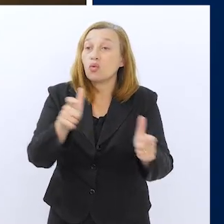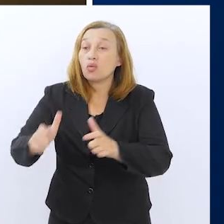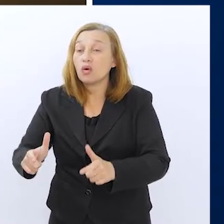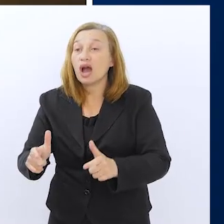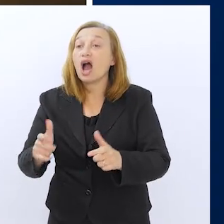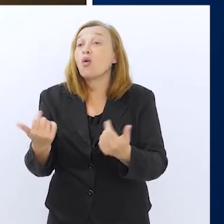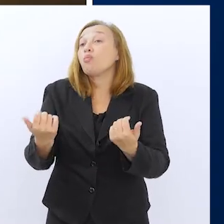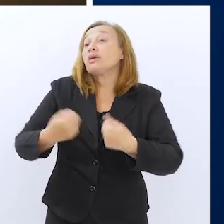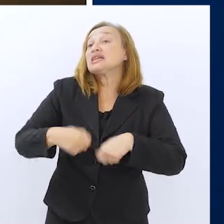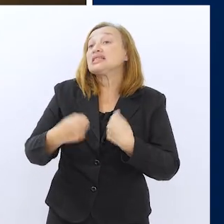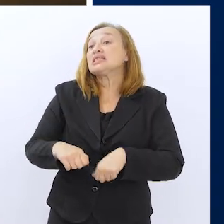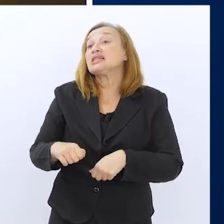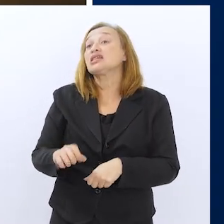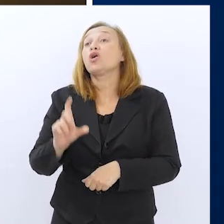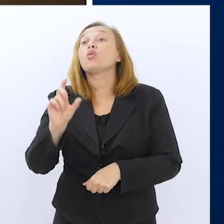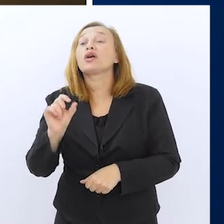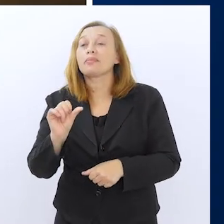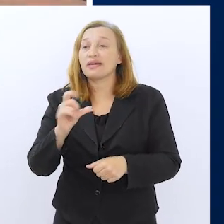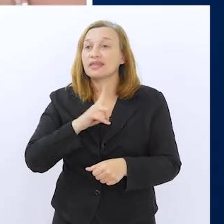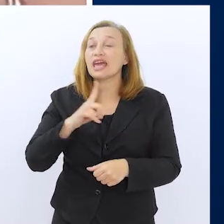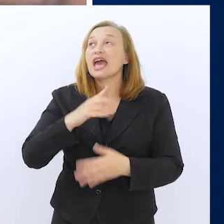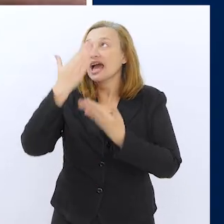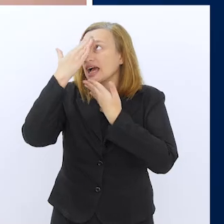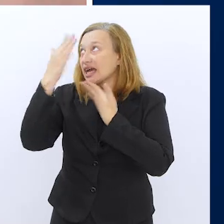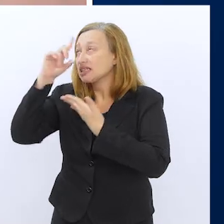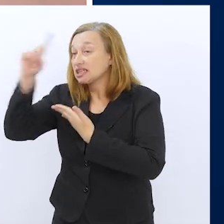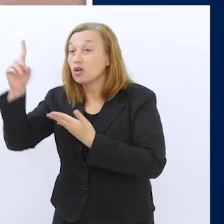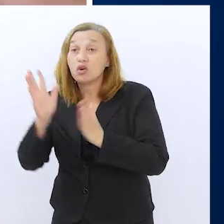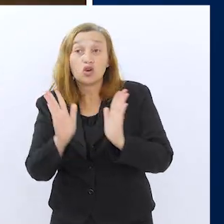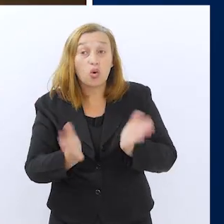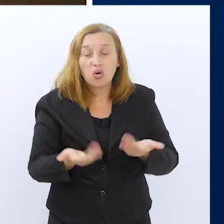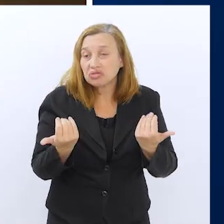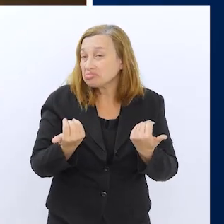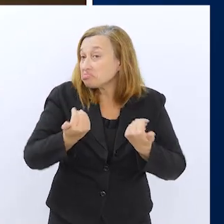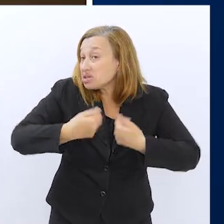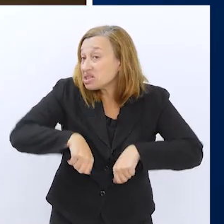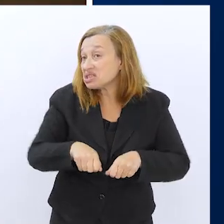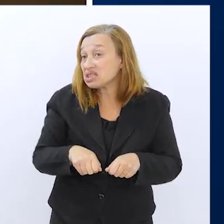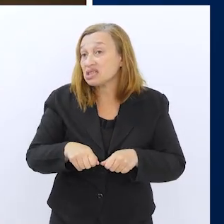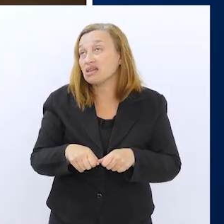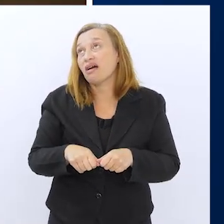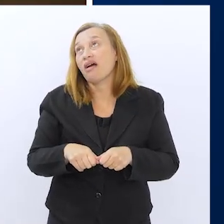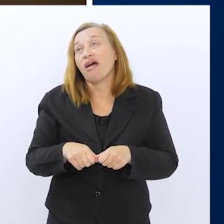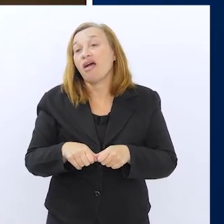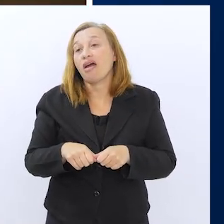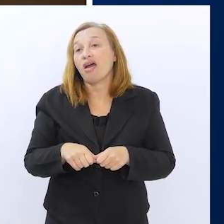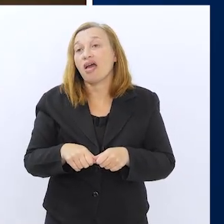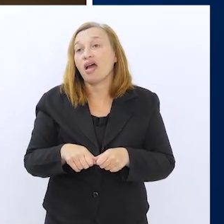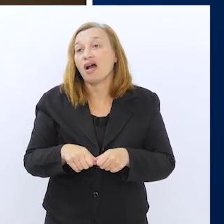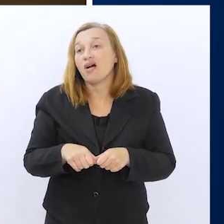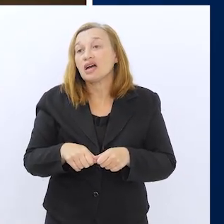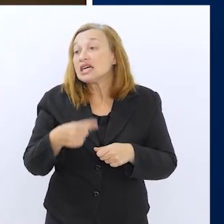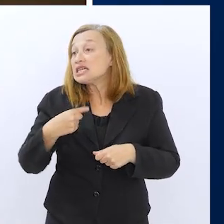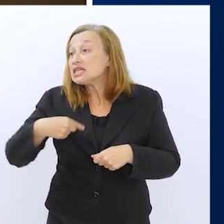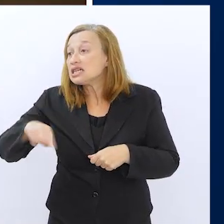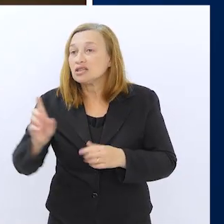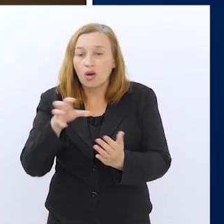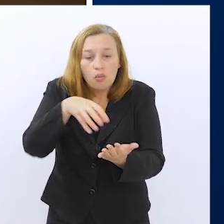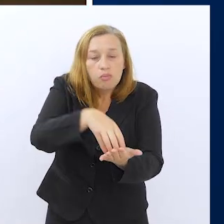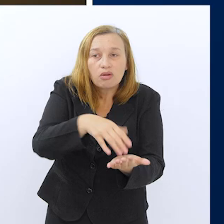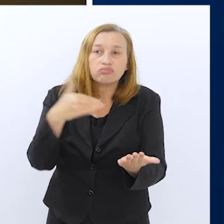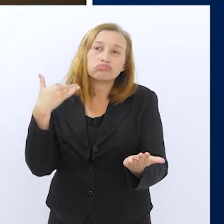para ter. Graças a Deus que hoje em dia a gente não precisa necessariamente